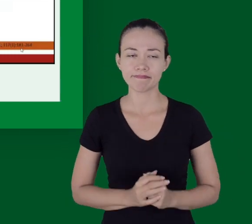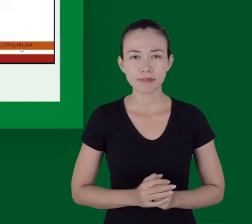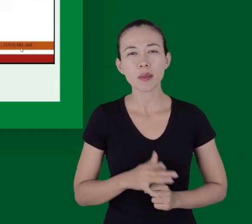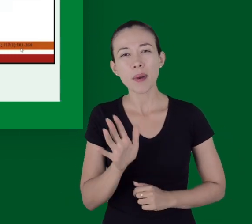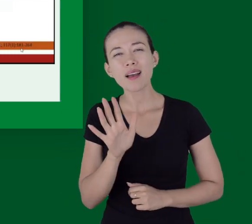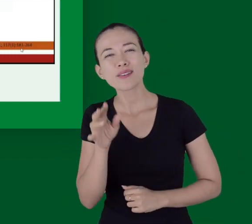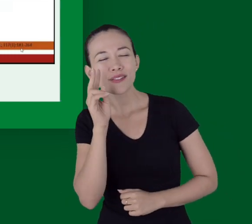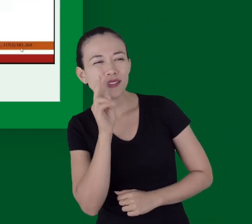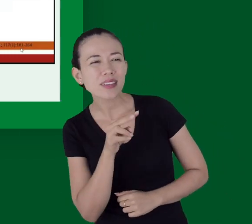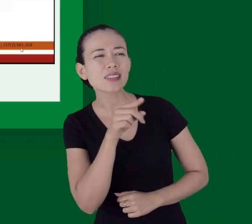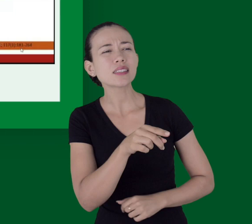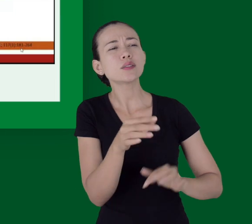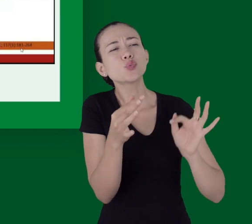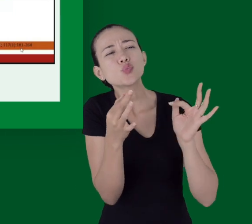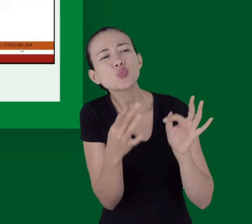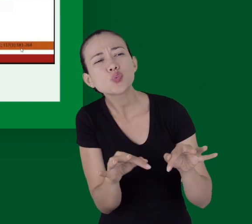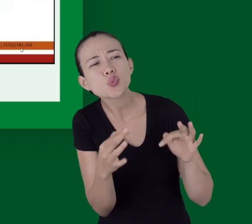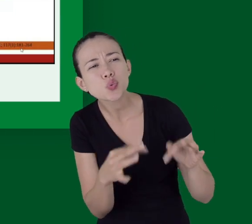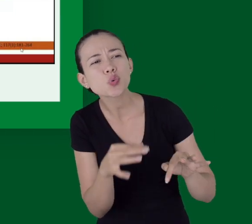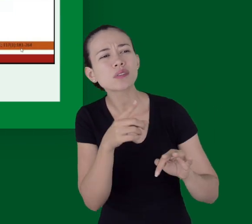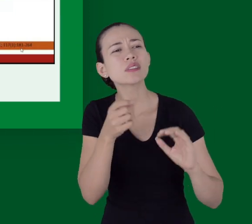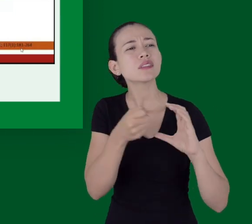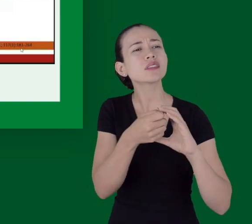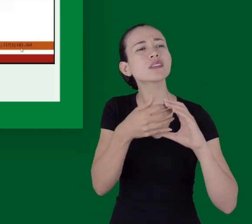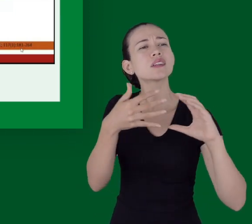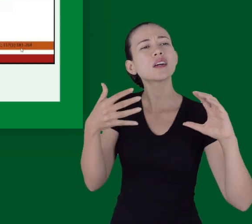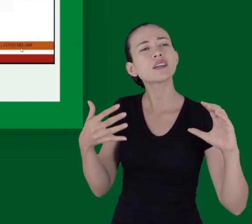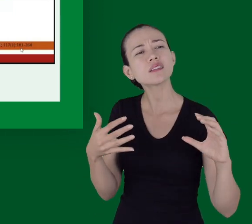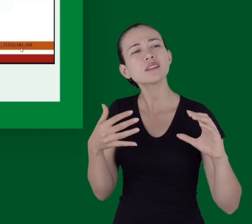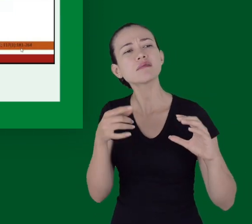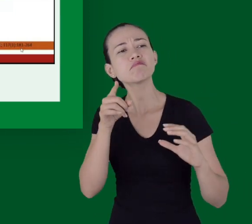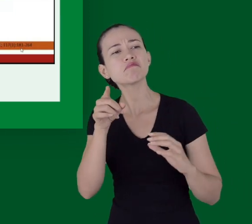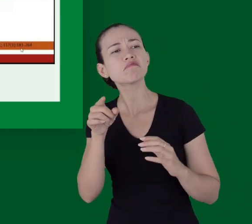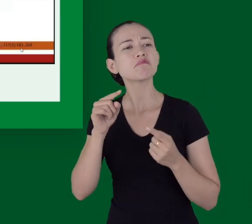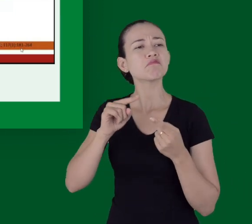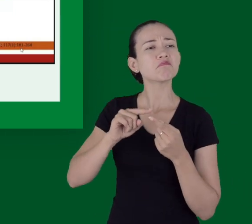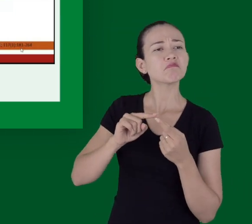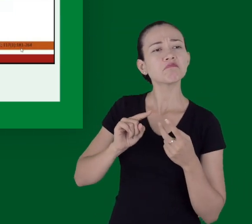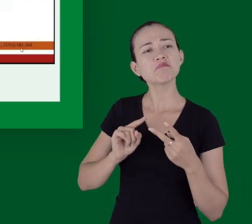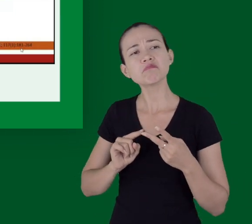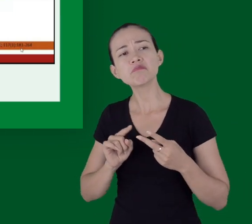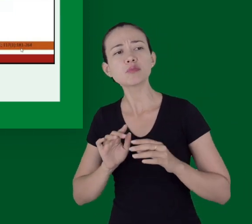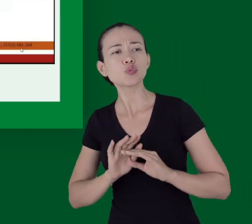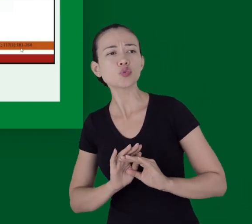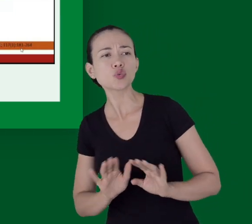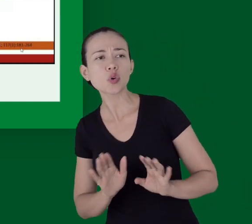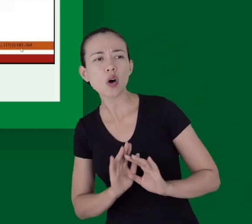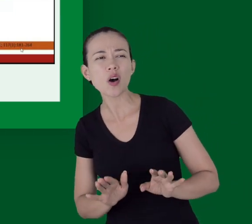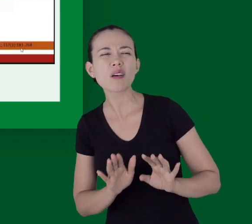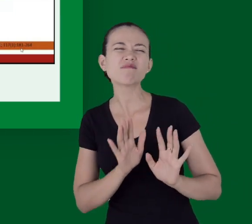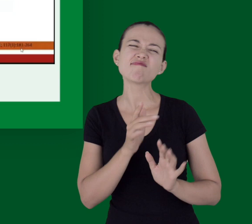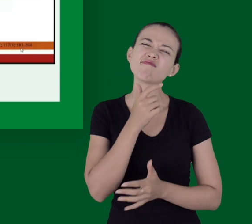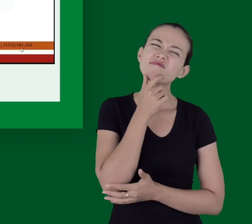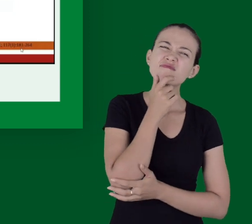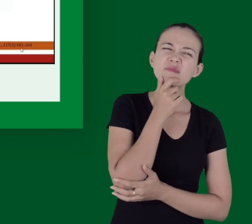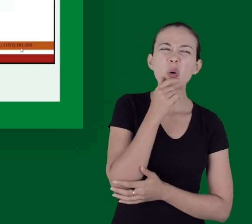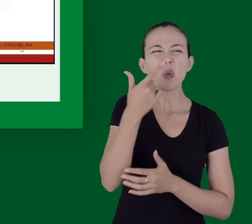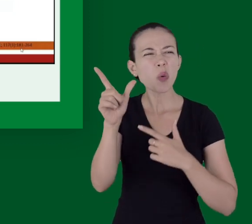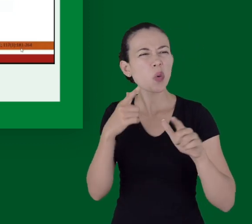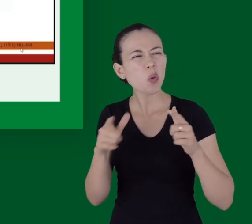primeira opção, pode ter outra, né? Aí, quando a gente tem aquela dor atípica, que tem